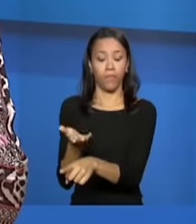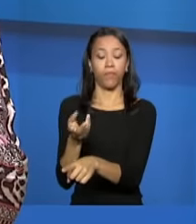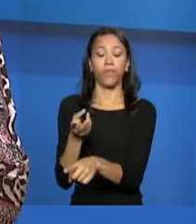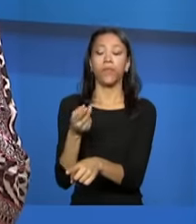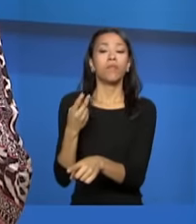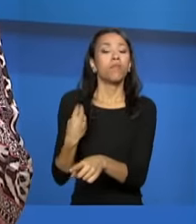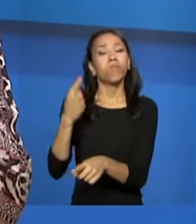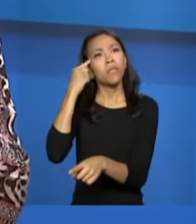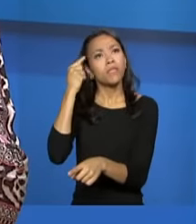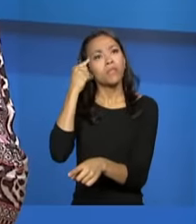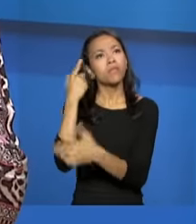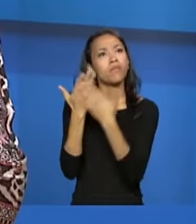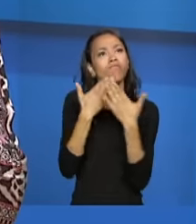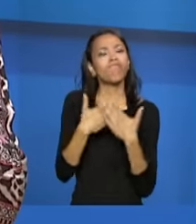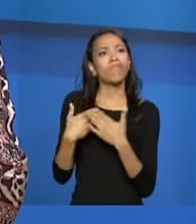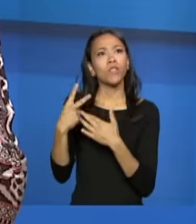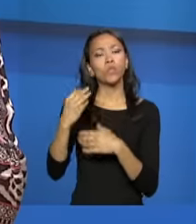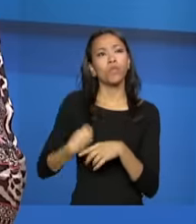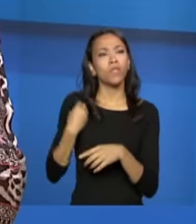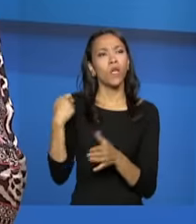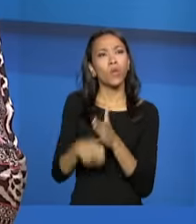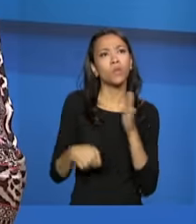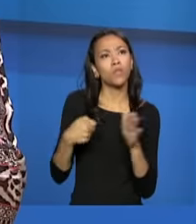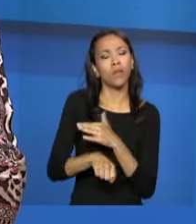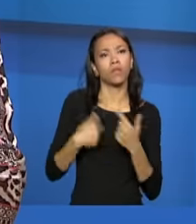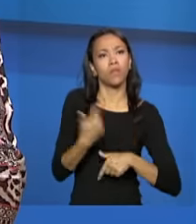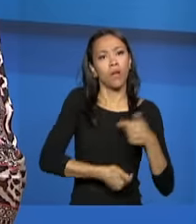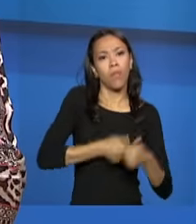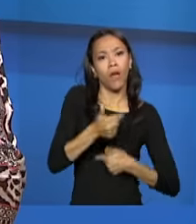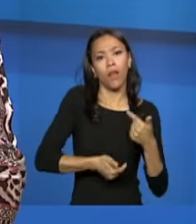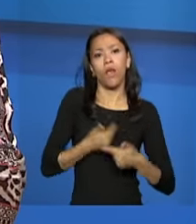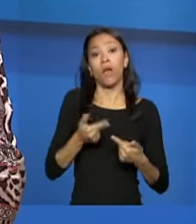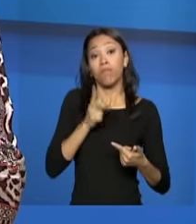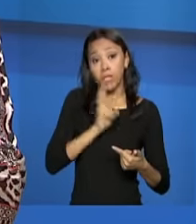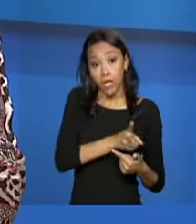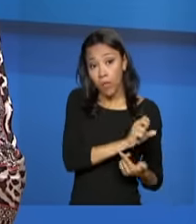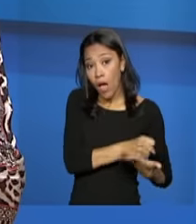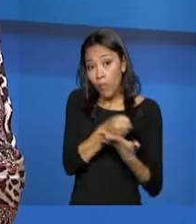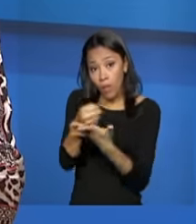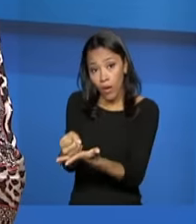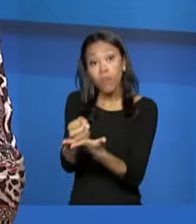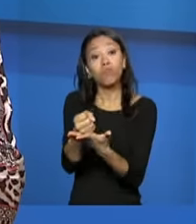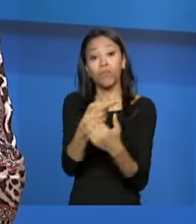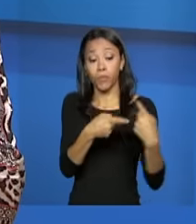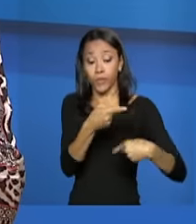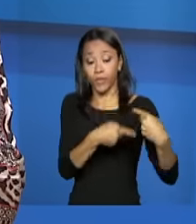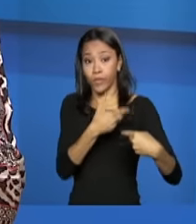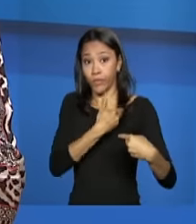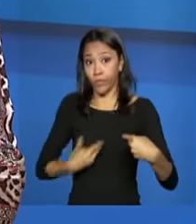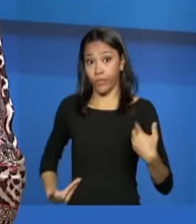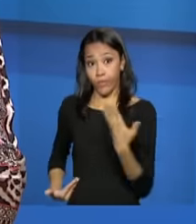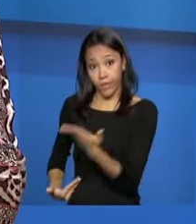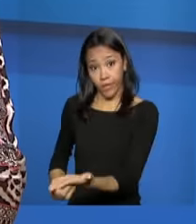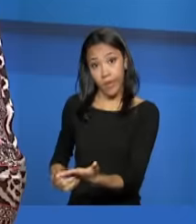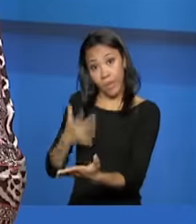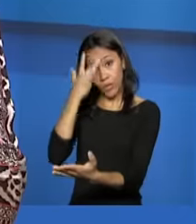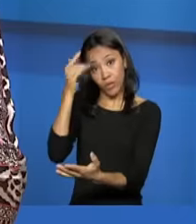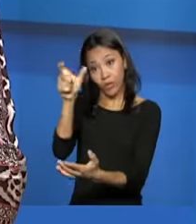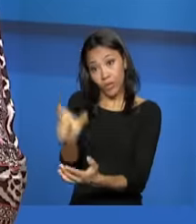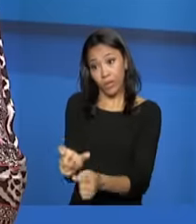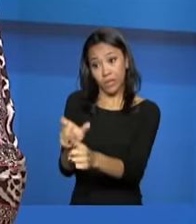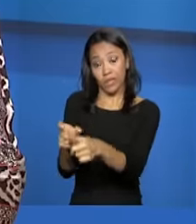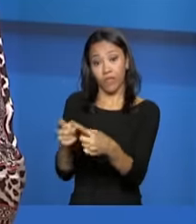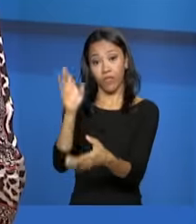a sua própria vida e batalhar, apoiada, pelas políticas públicas, porque a gente está falando de pessoas que têm uma trajetória de